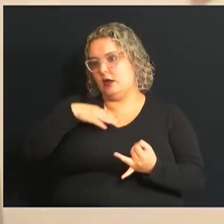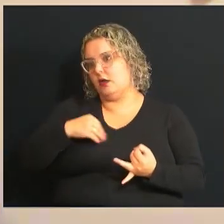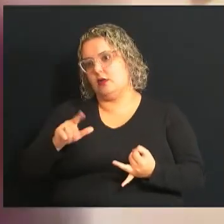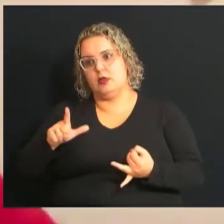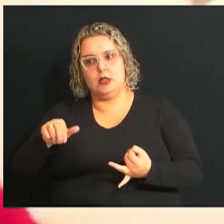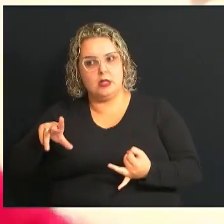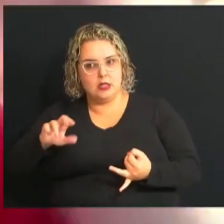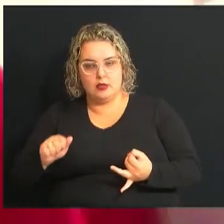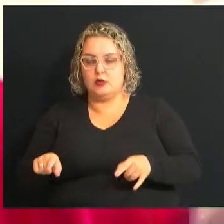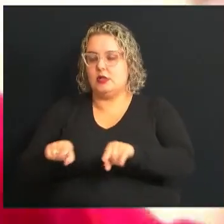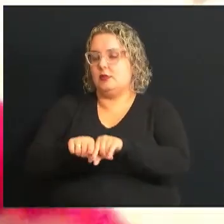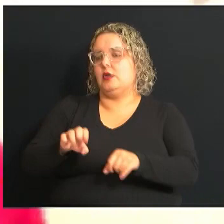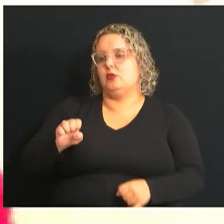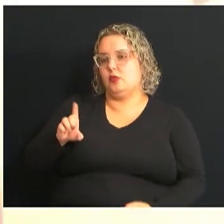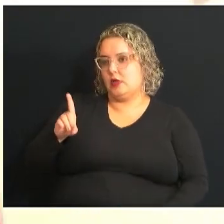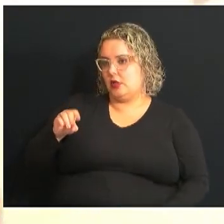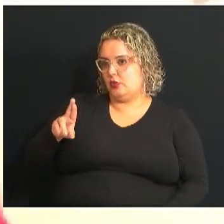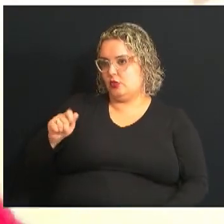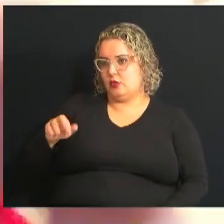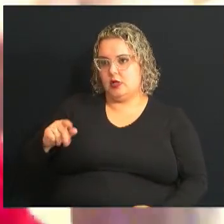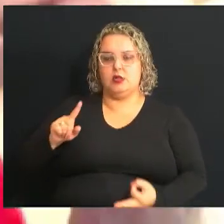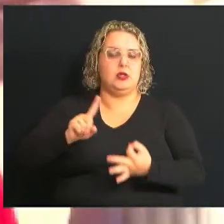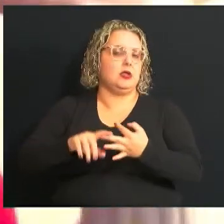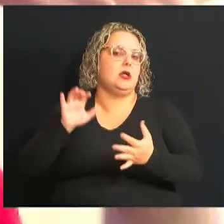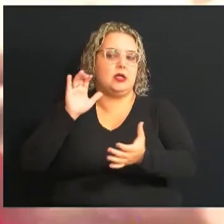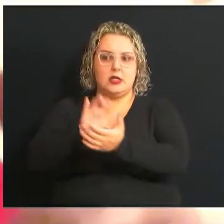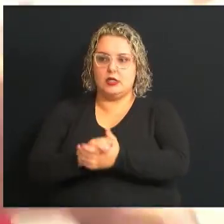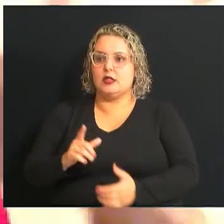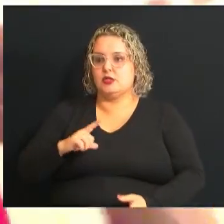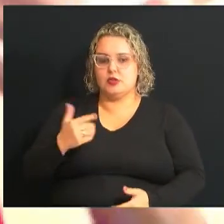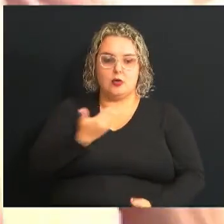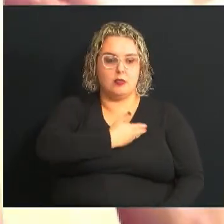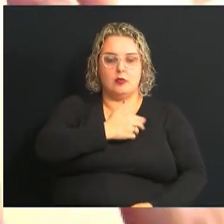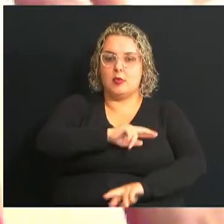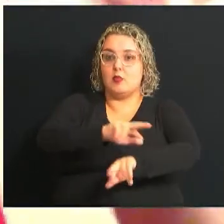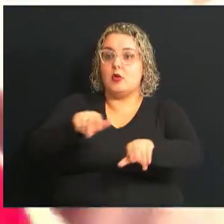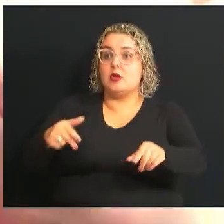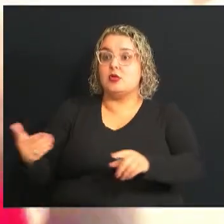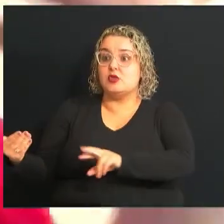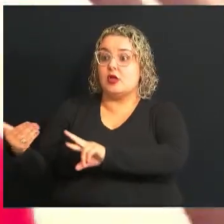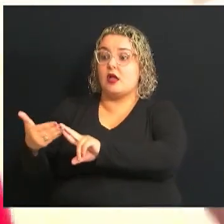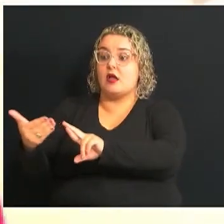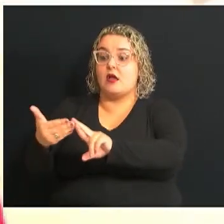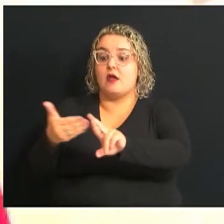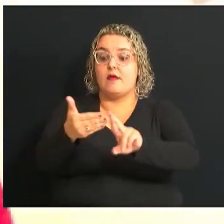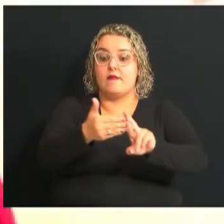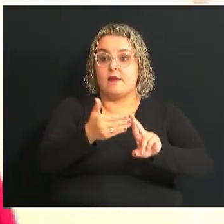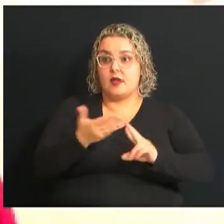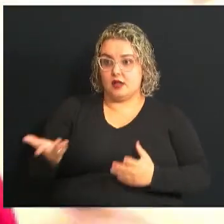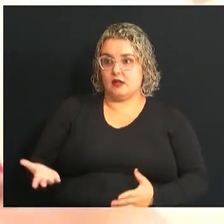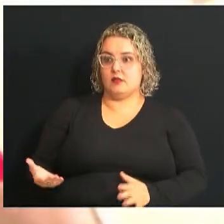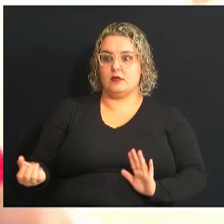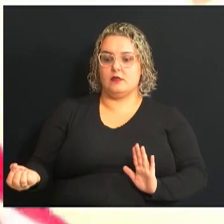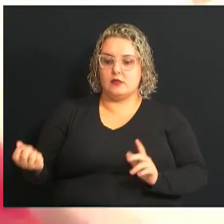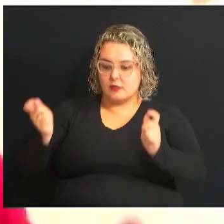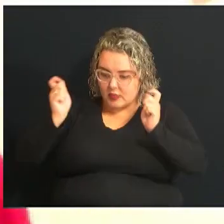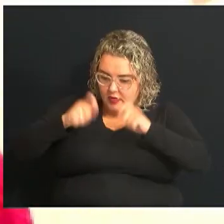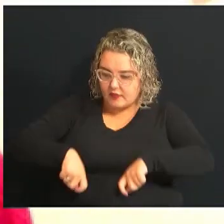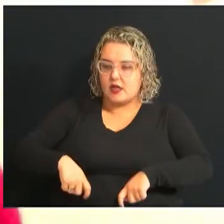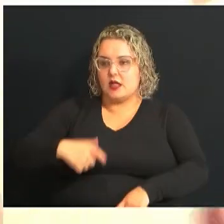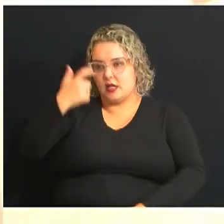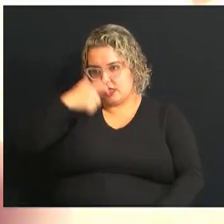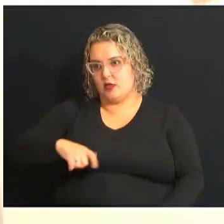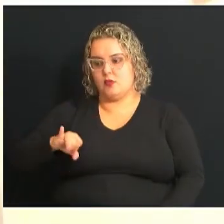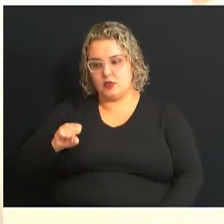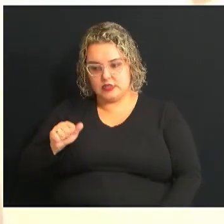Eduardo, a Isabel que era casada, que tinha aqueles amigos, então eu tinha tantas referências que me validavam enquanto